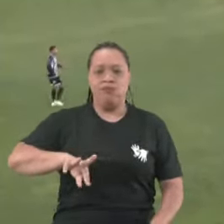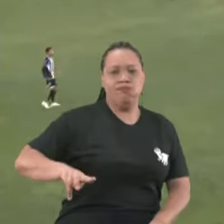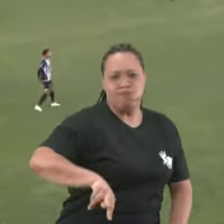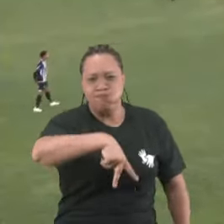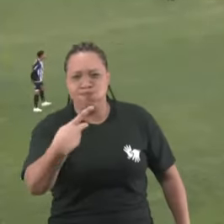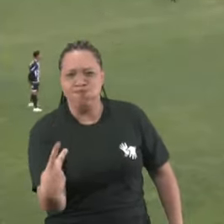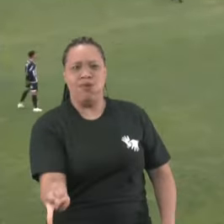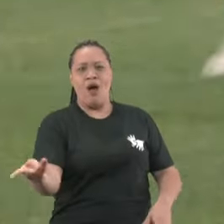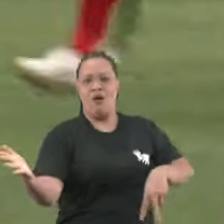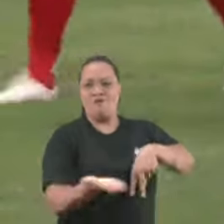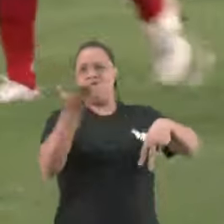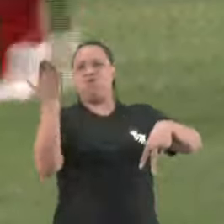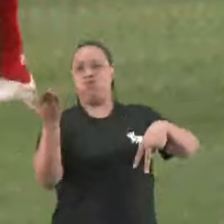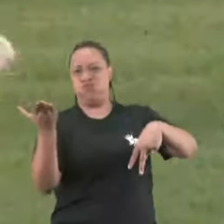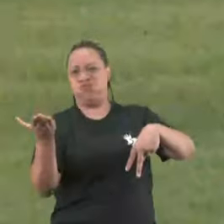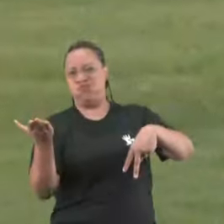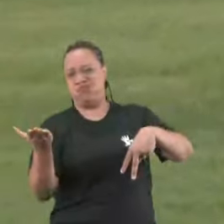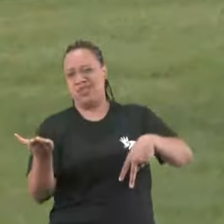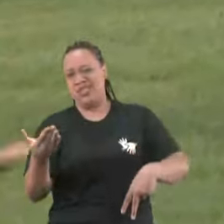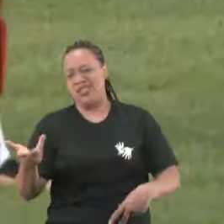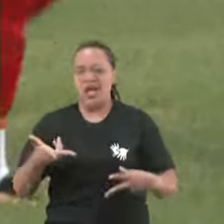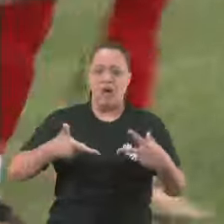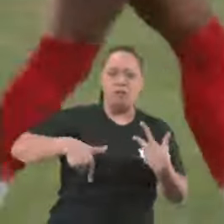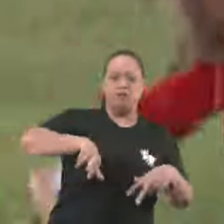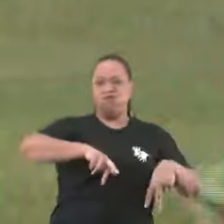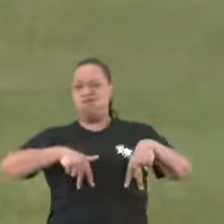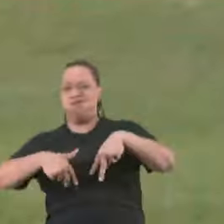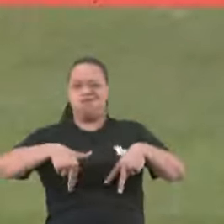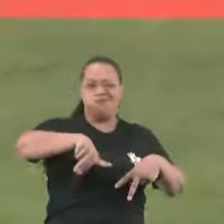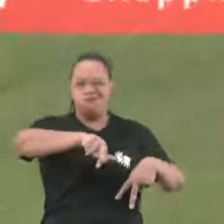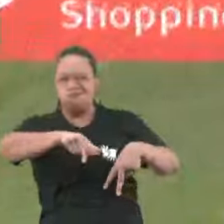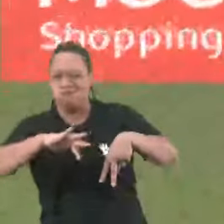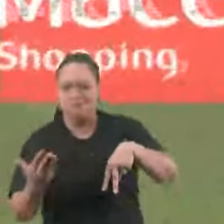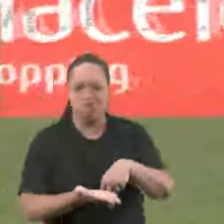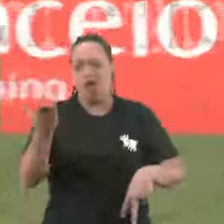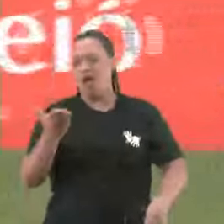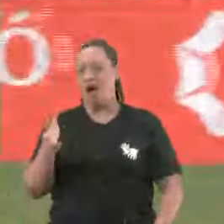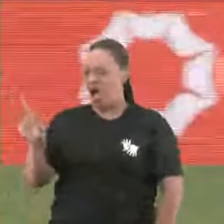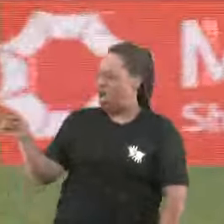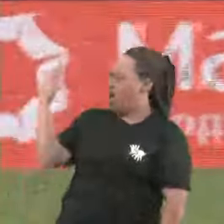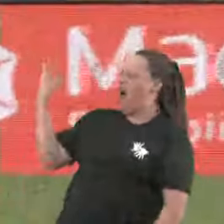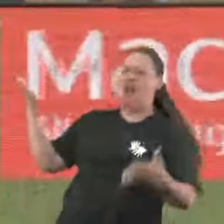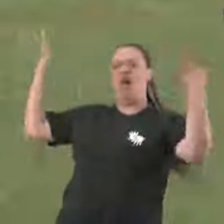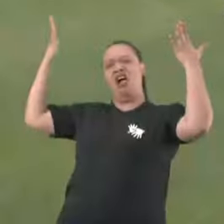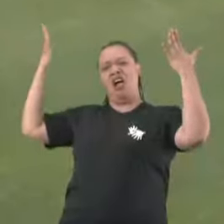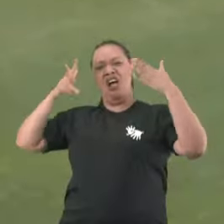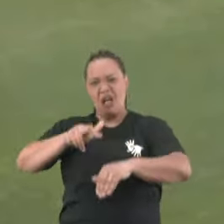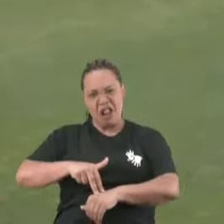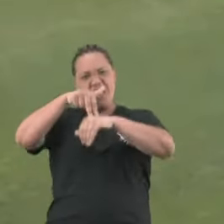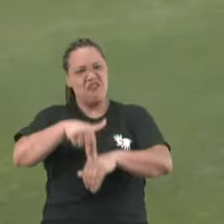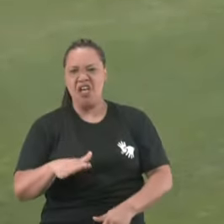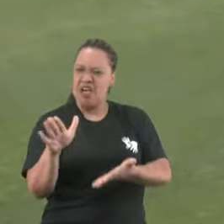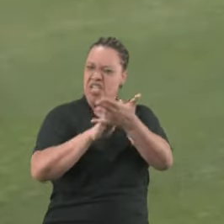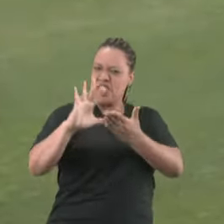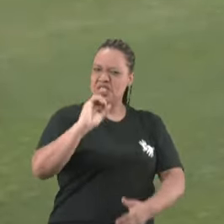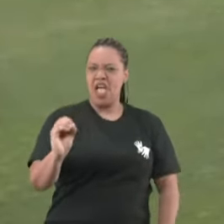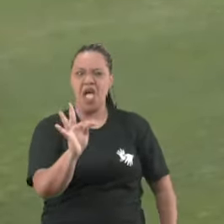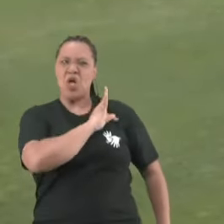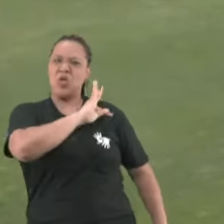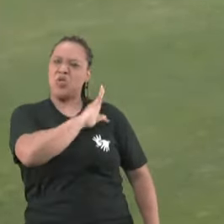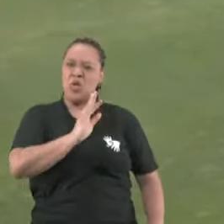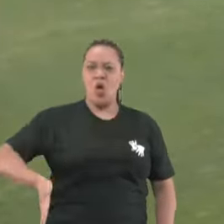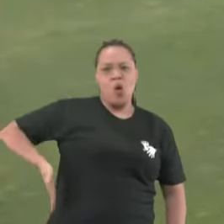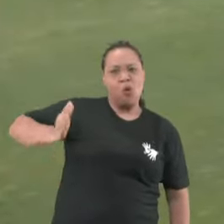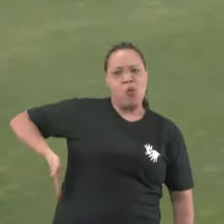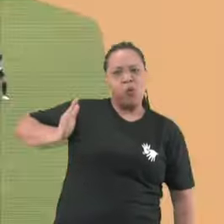Kellington vai para o mano a mano. Agora se enroscou no Formiga. O Formiga olha para ele e disse: se levante, não foi nada.